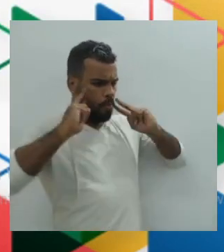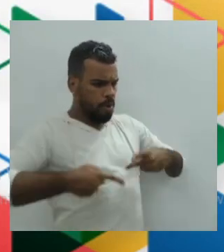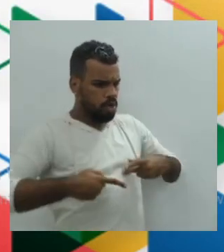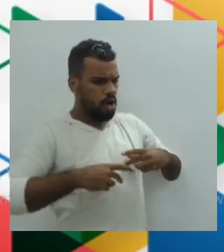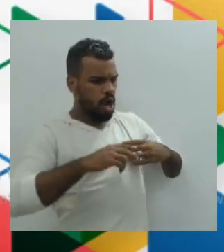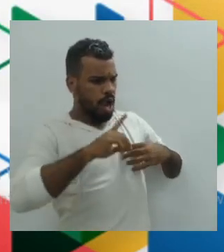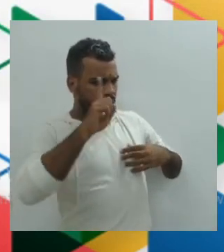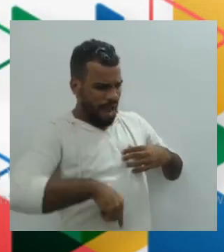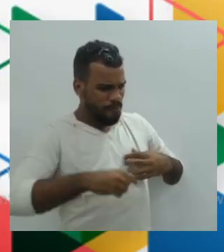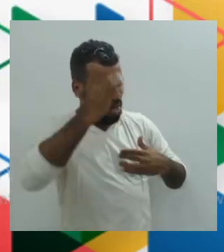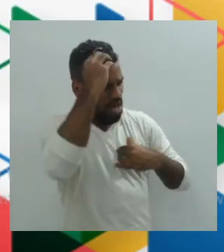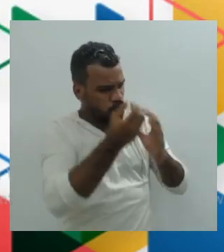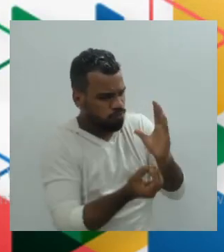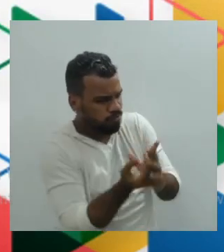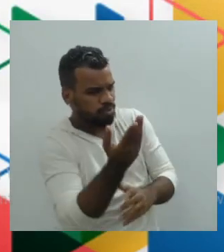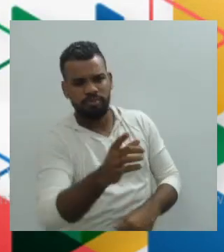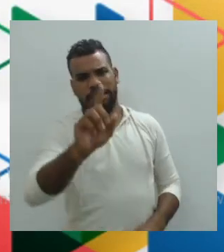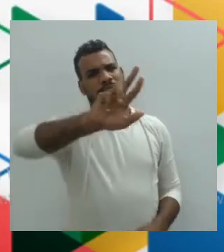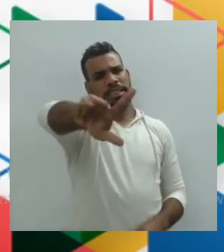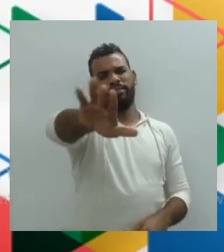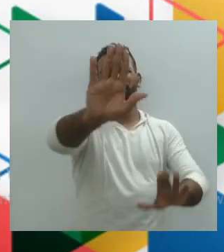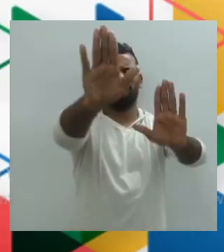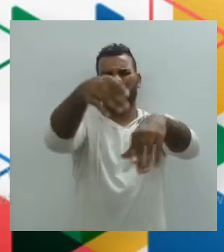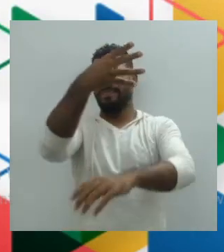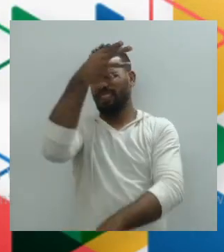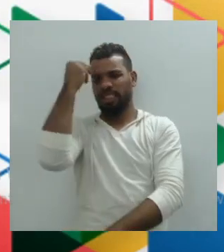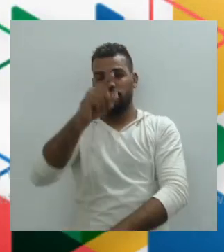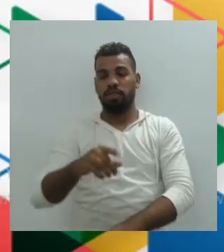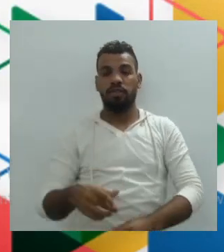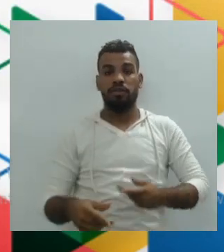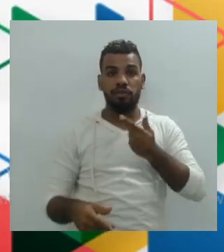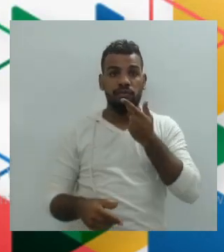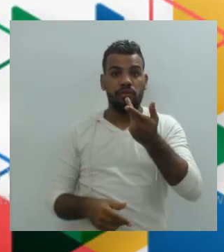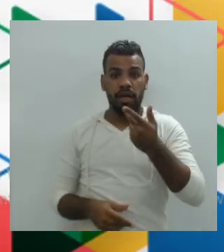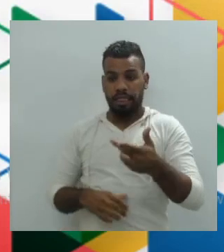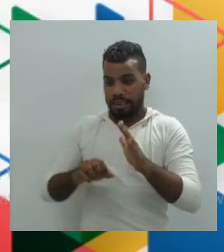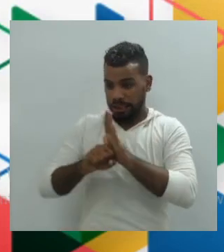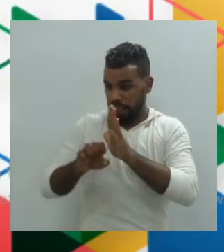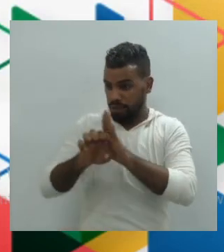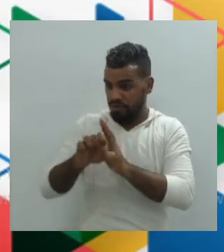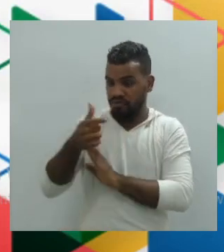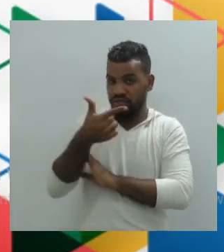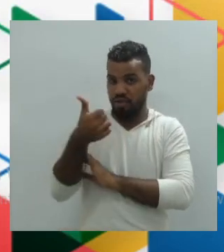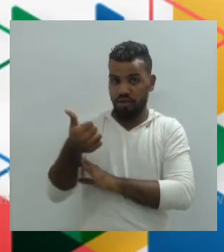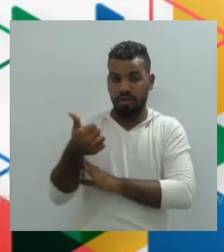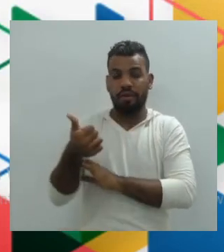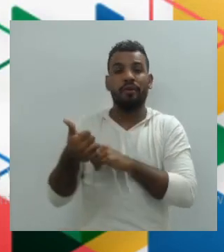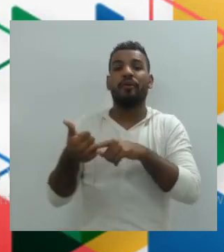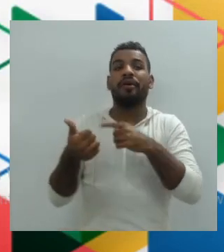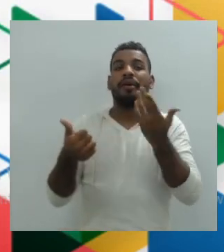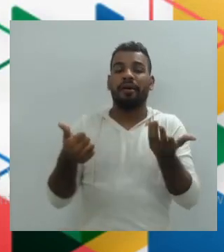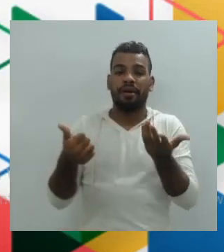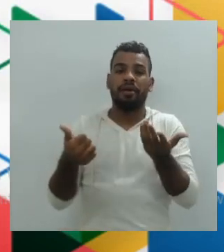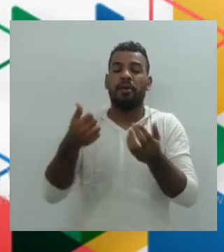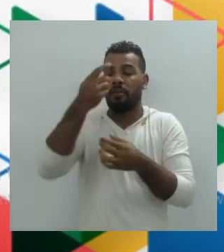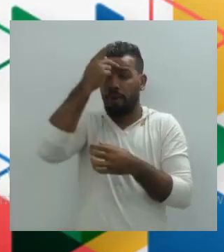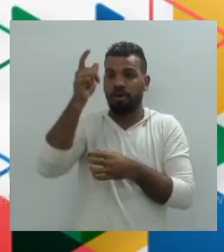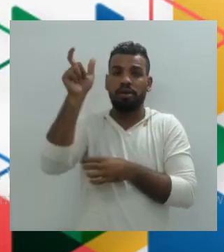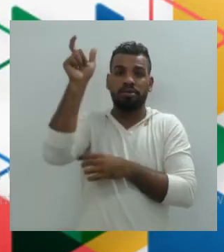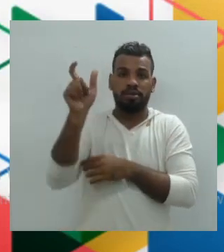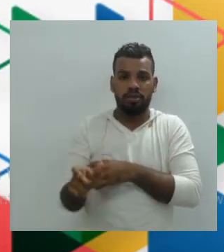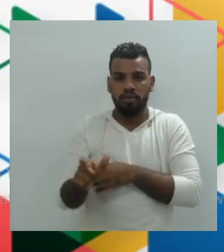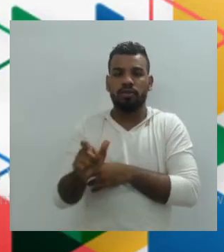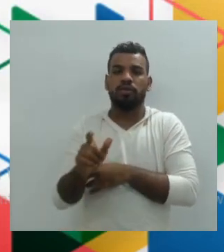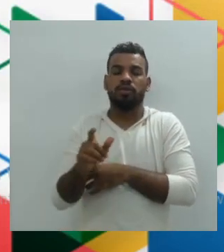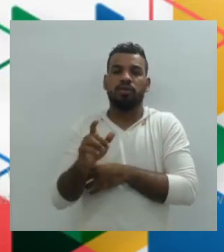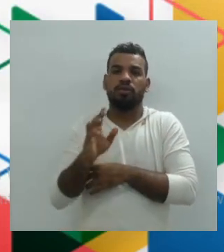macaco. Por favor, esqueça isso. Quem afirma isso em pleno século XXI nada mais é do que uma pessoa que